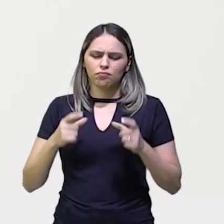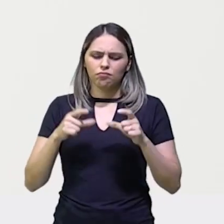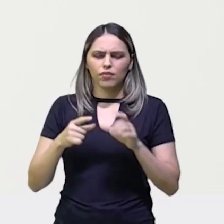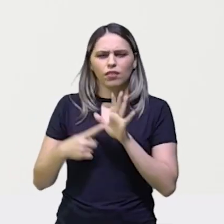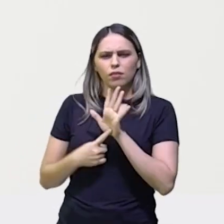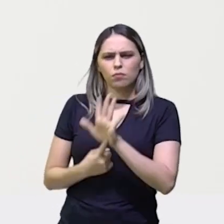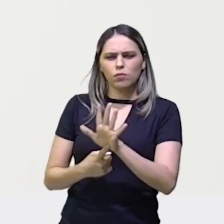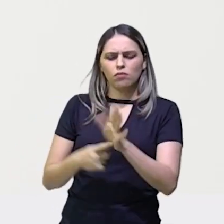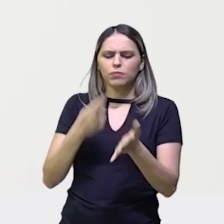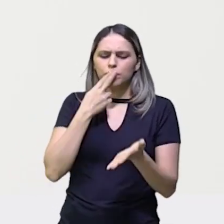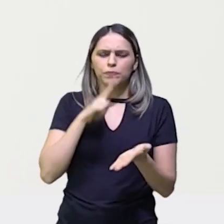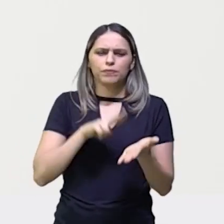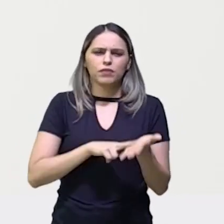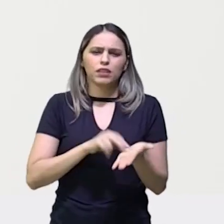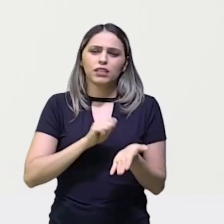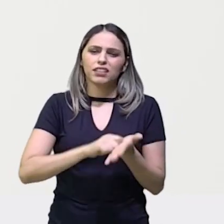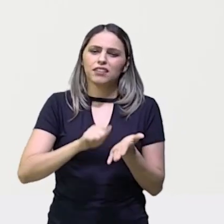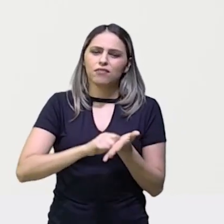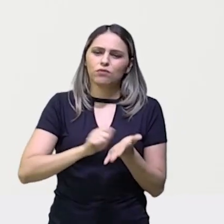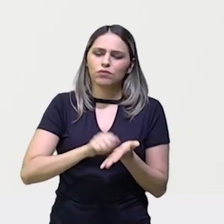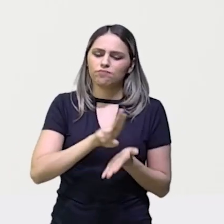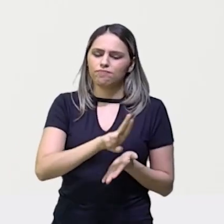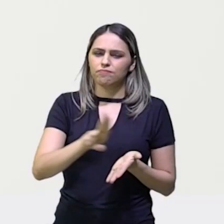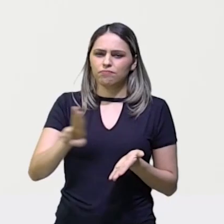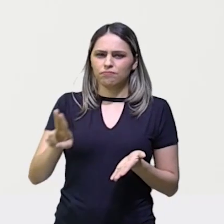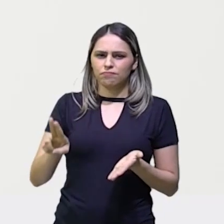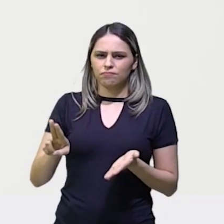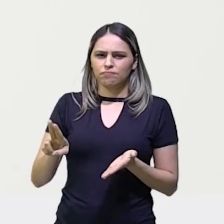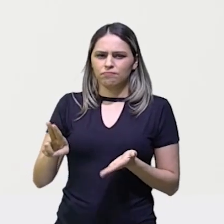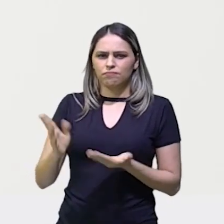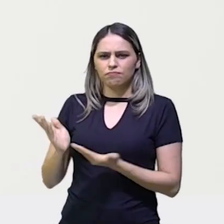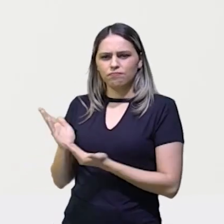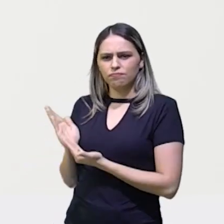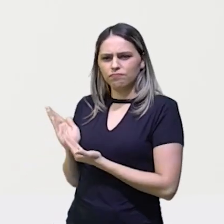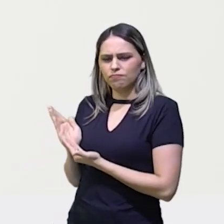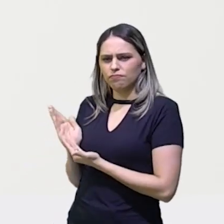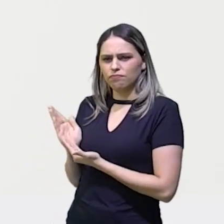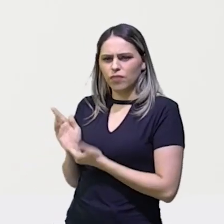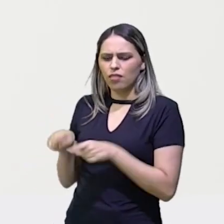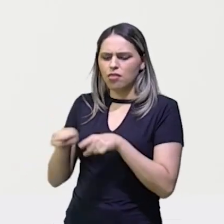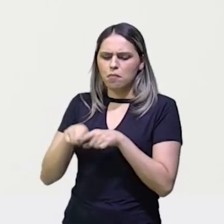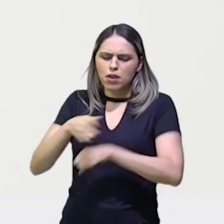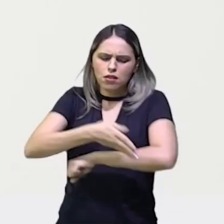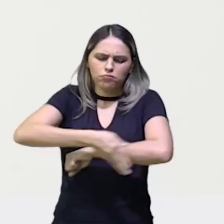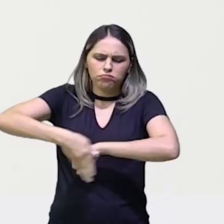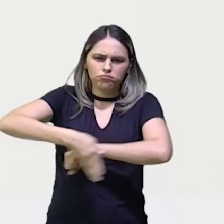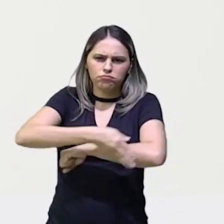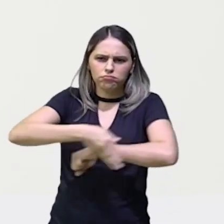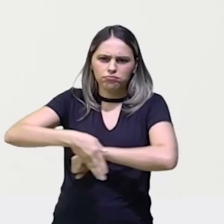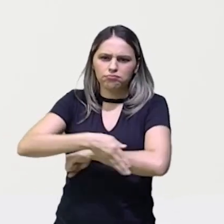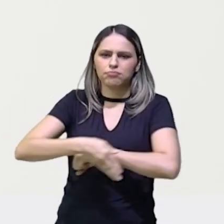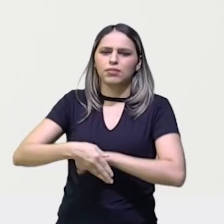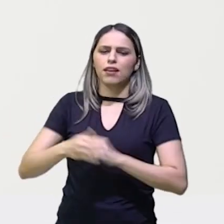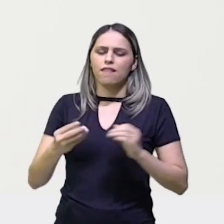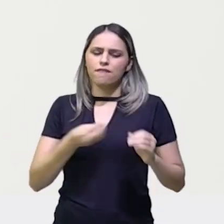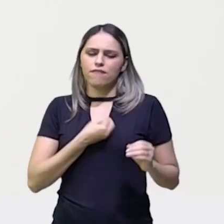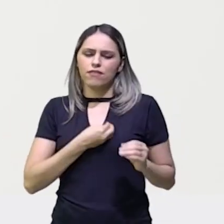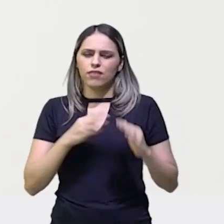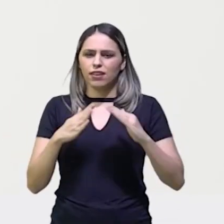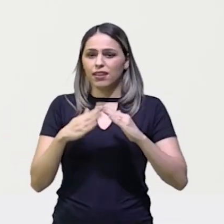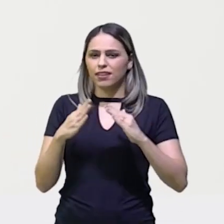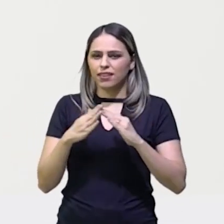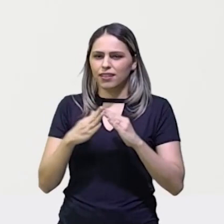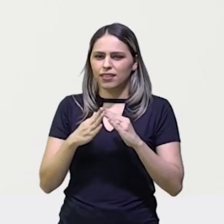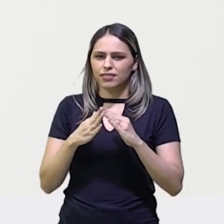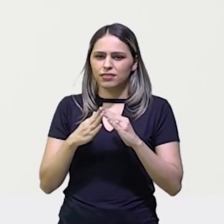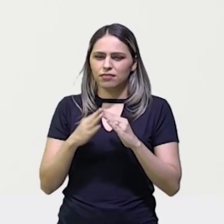vão escrever o seu nome, tá bom? Vocês vão colocar a rua, o número e o bairro de onde vocês moram, a